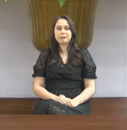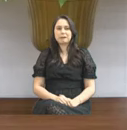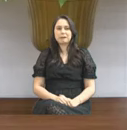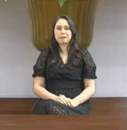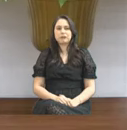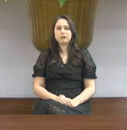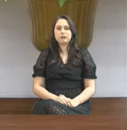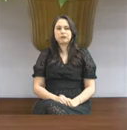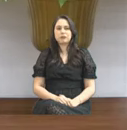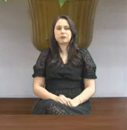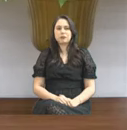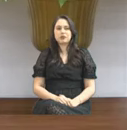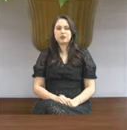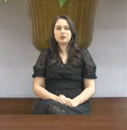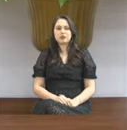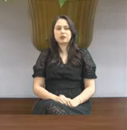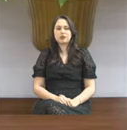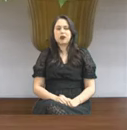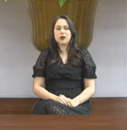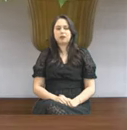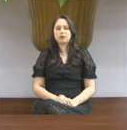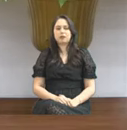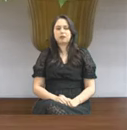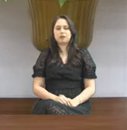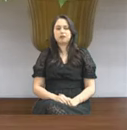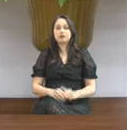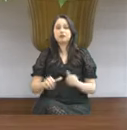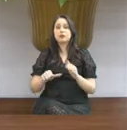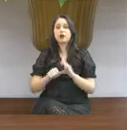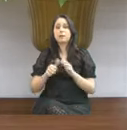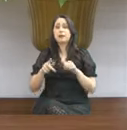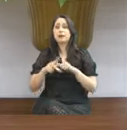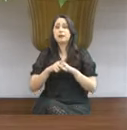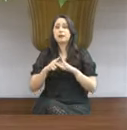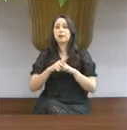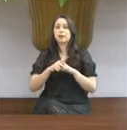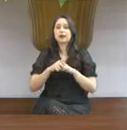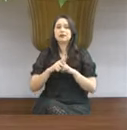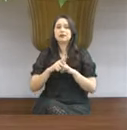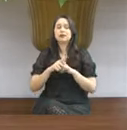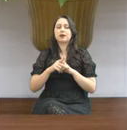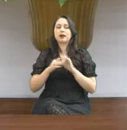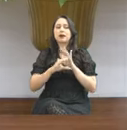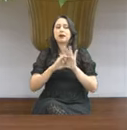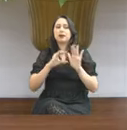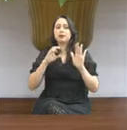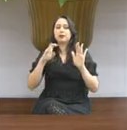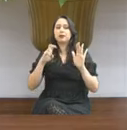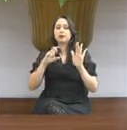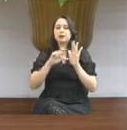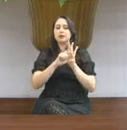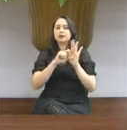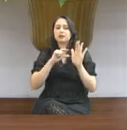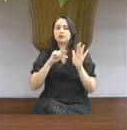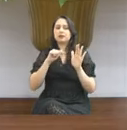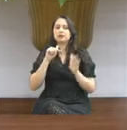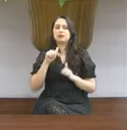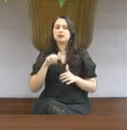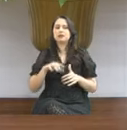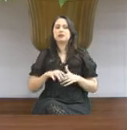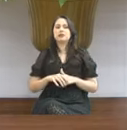Eu quero concluir com 1 Pedro 5, 7. Eu termino aqui. Os irmãos estão entendendo, sim ou